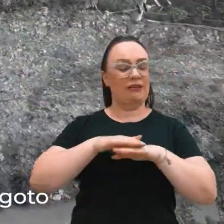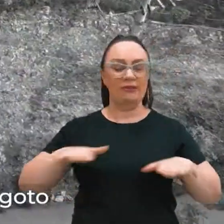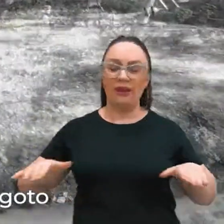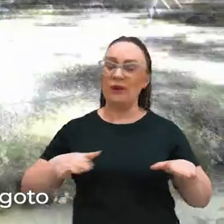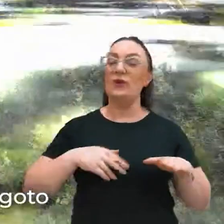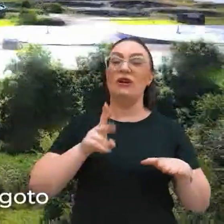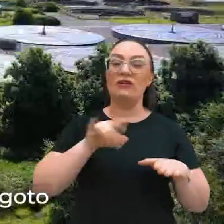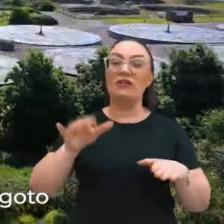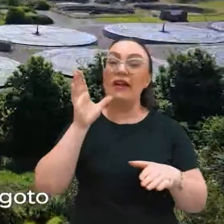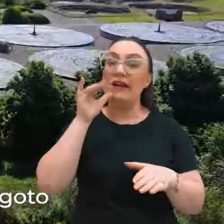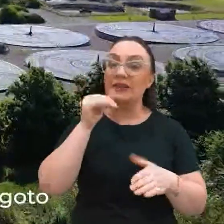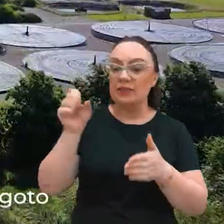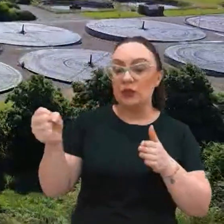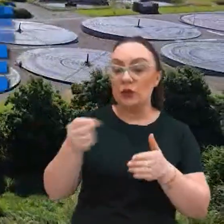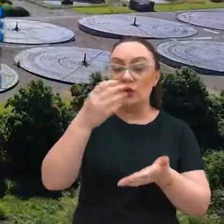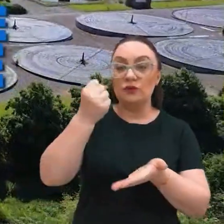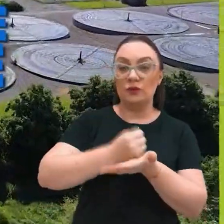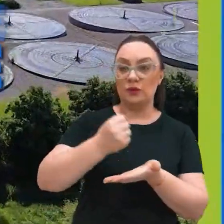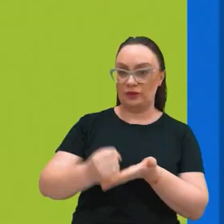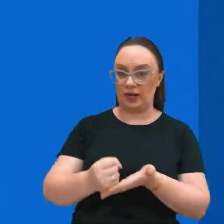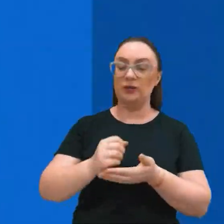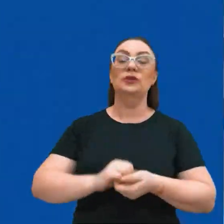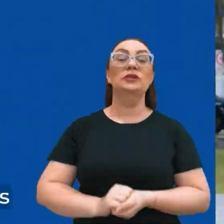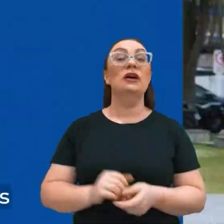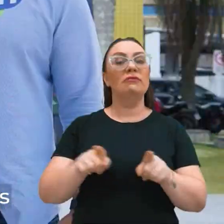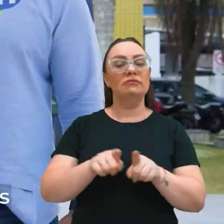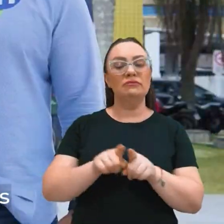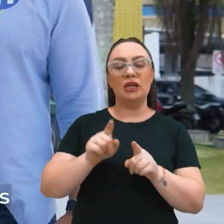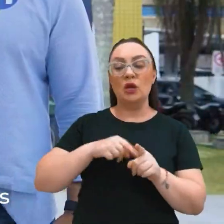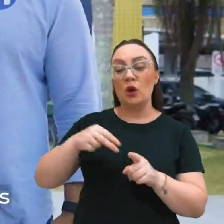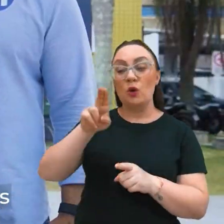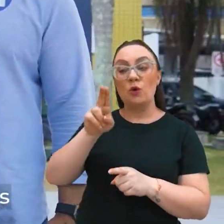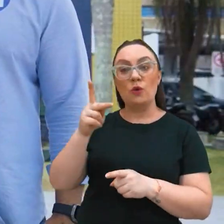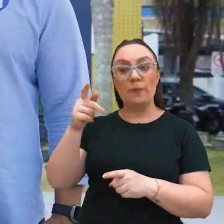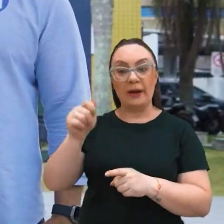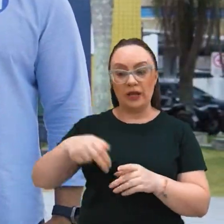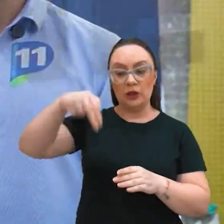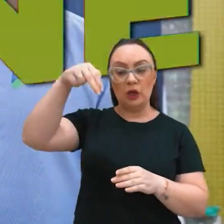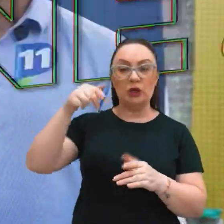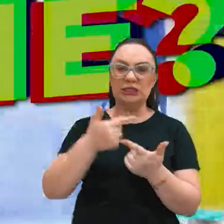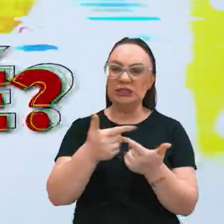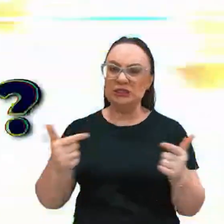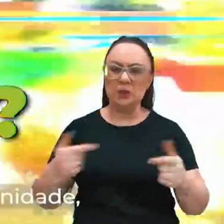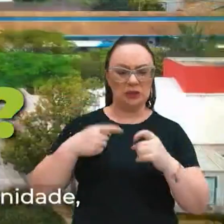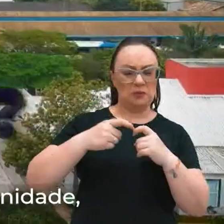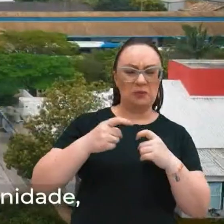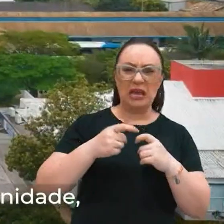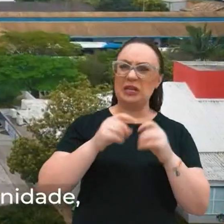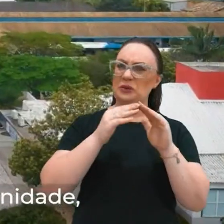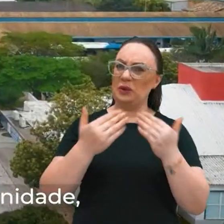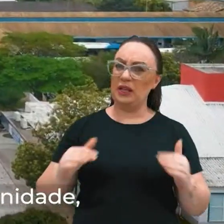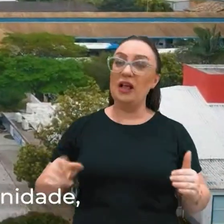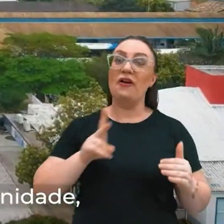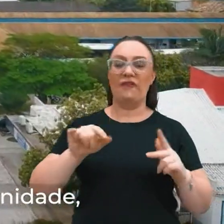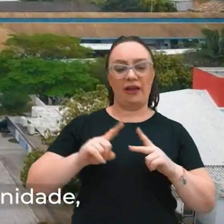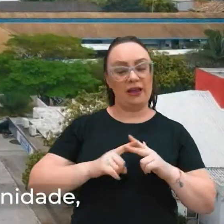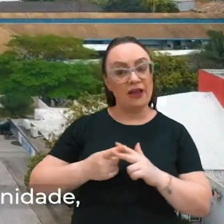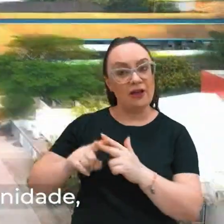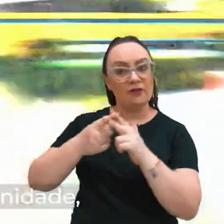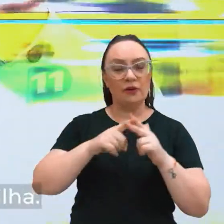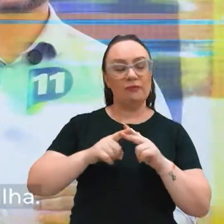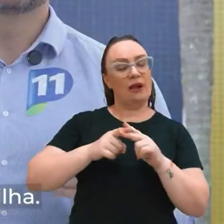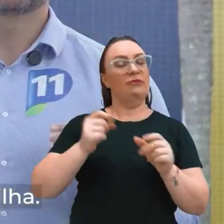Casão e implantar um novo sistema de esgoto, moderno e eficiente. O Panorte caindo aos pedaços e sem médicos? Deu, né? Vamos reformar, ampliar